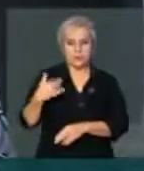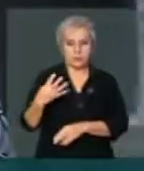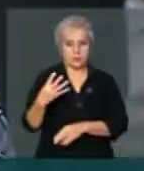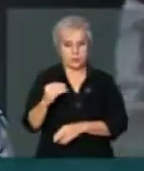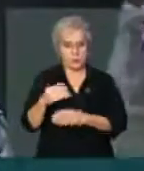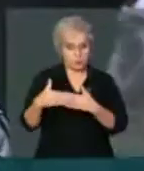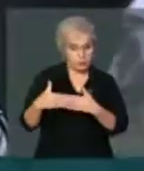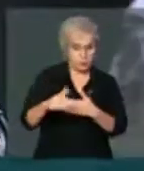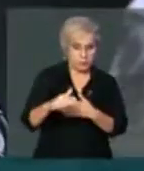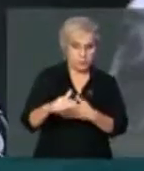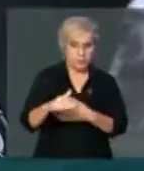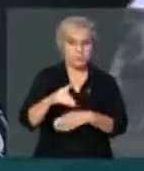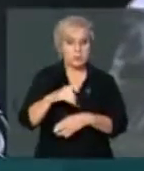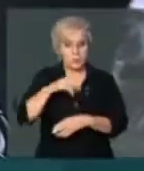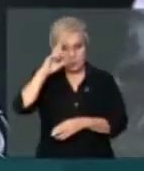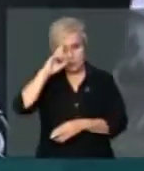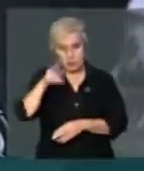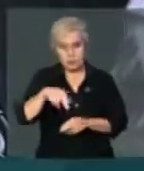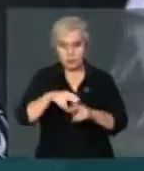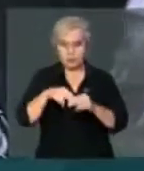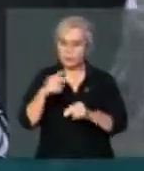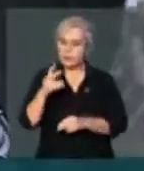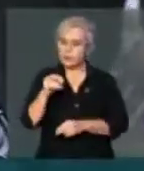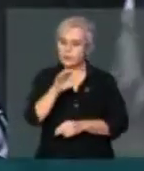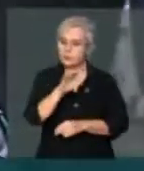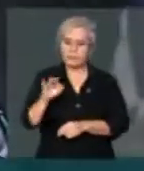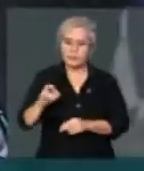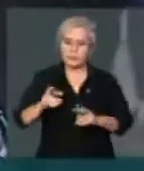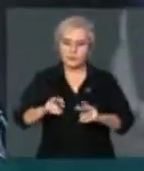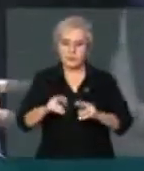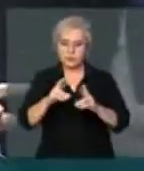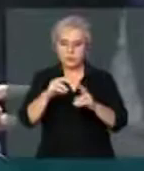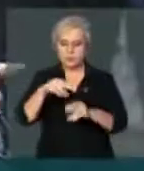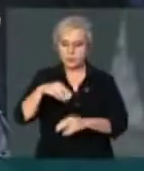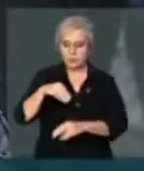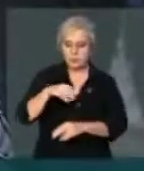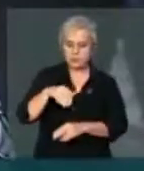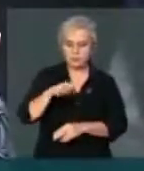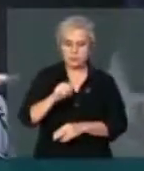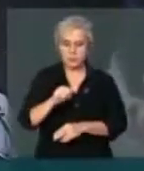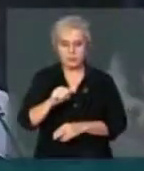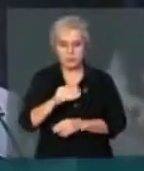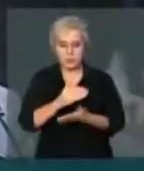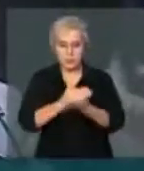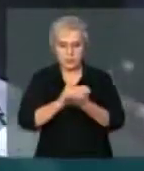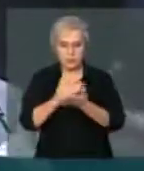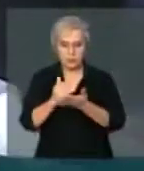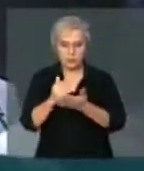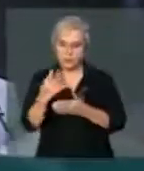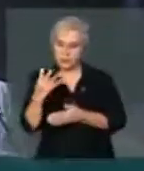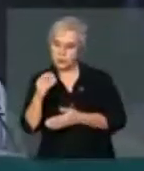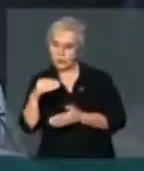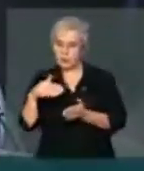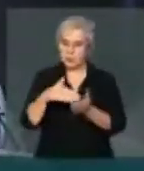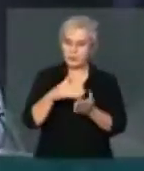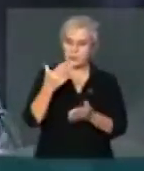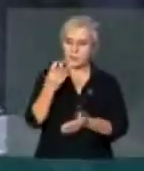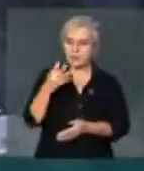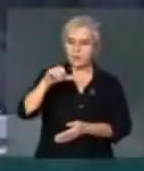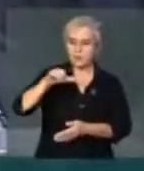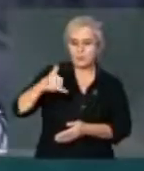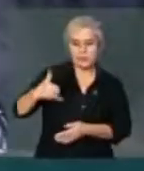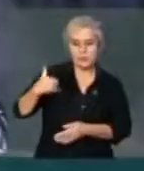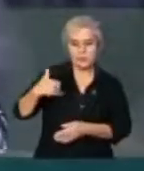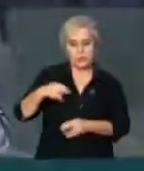isso, porque 20% do câncer de mama acontece exatamente entre os 40 e 49 anos de idade. Por